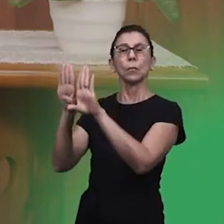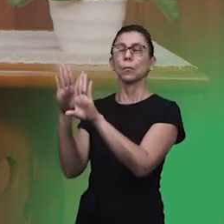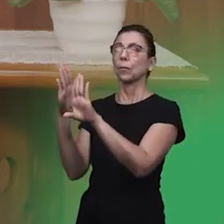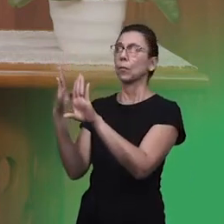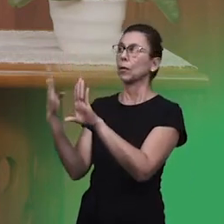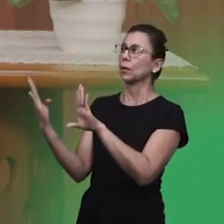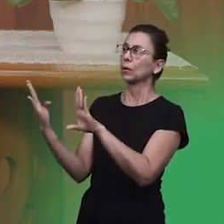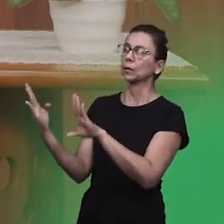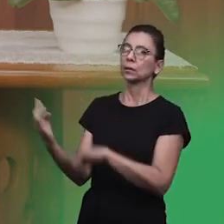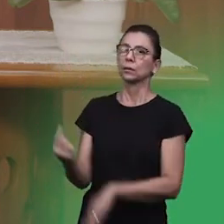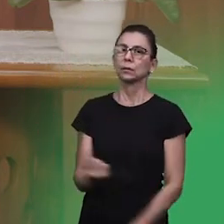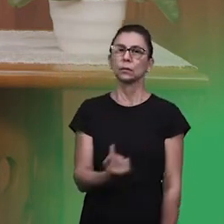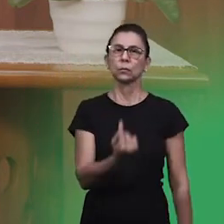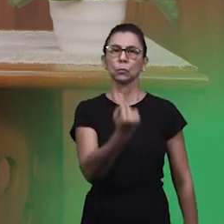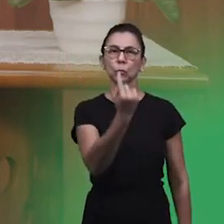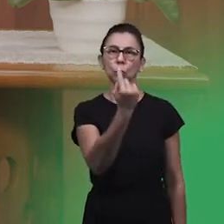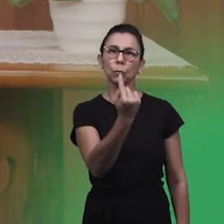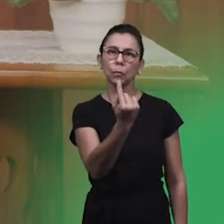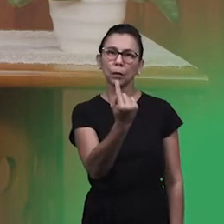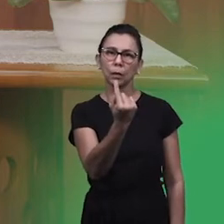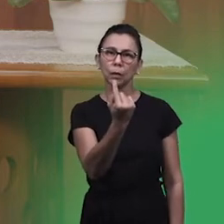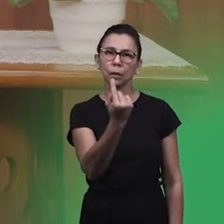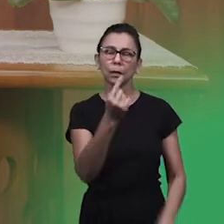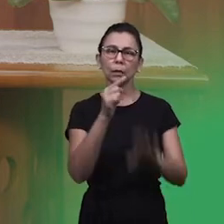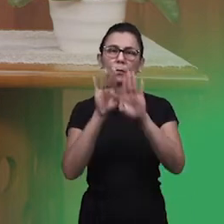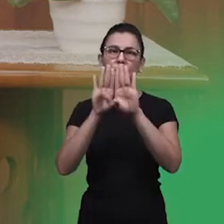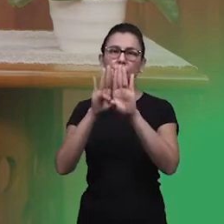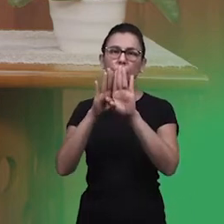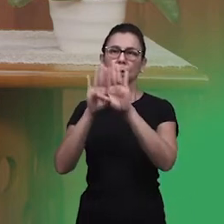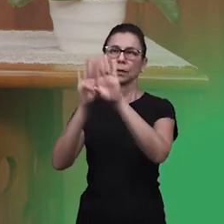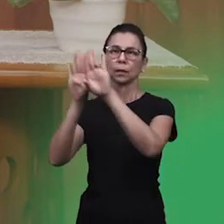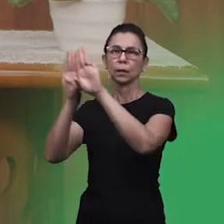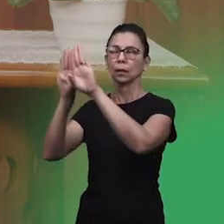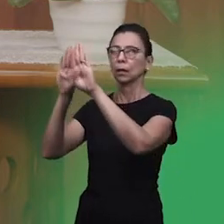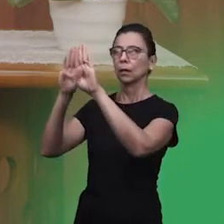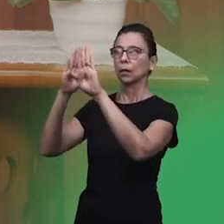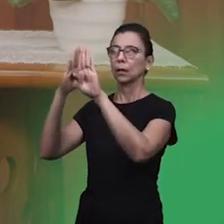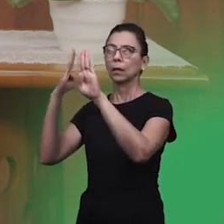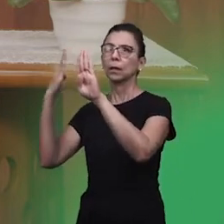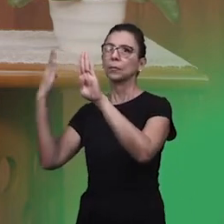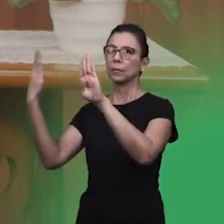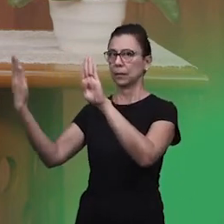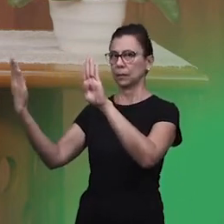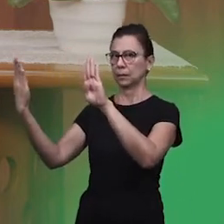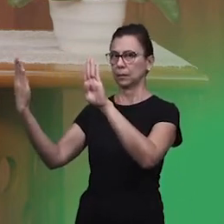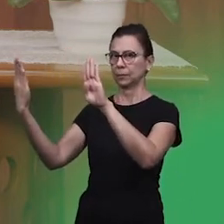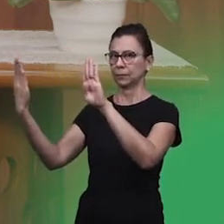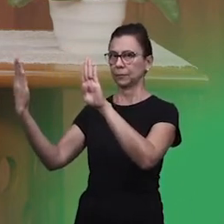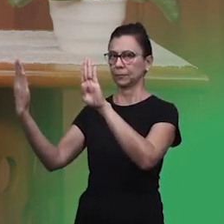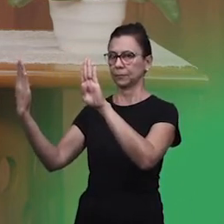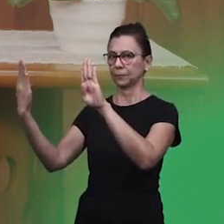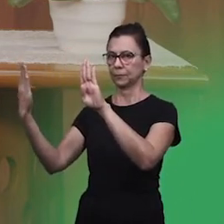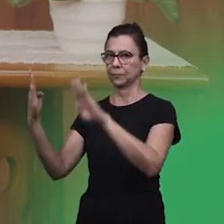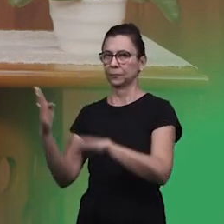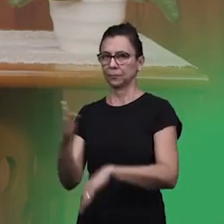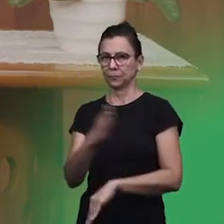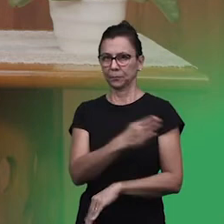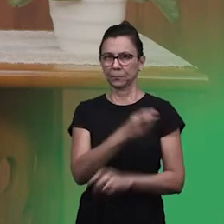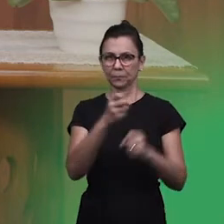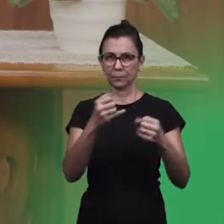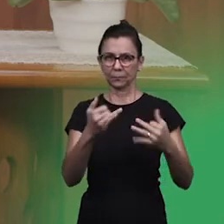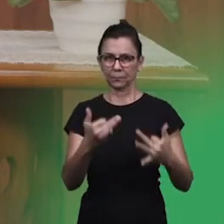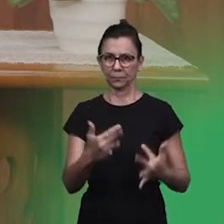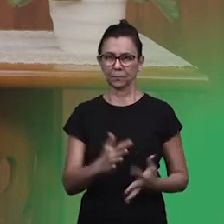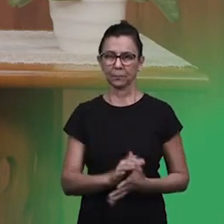há uma única porta aberta no céu. Jesus, quando ele